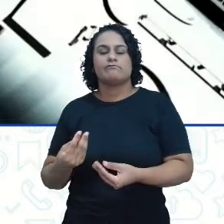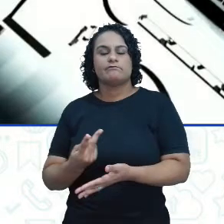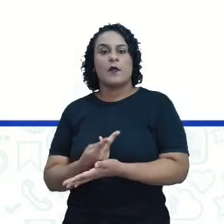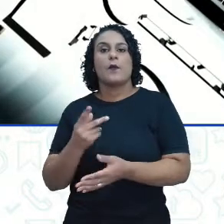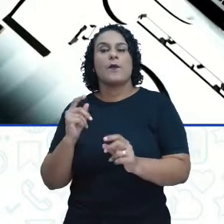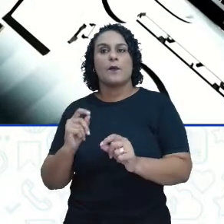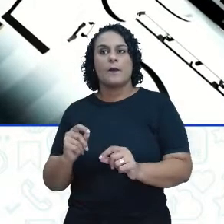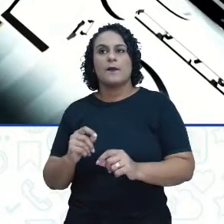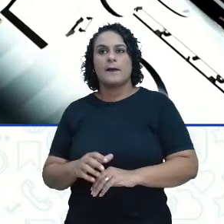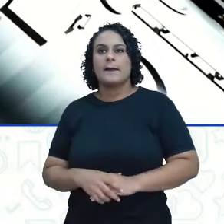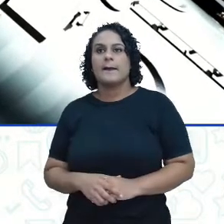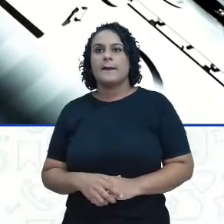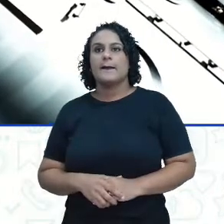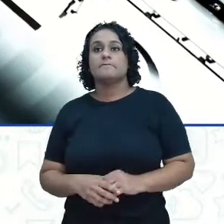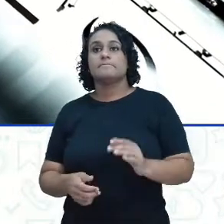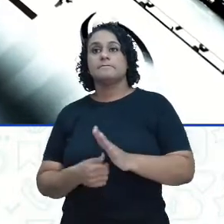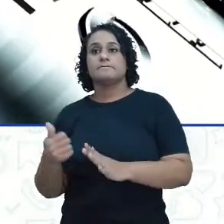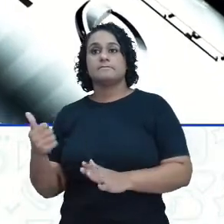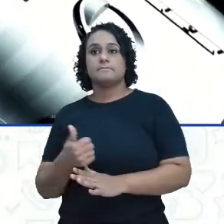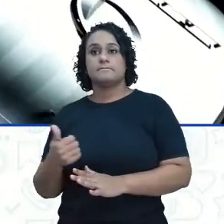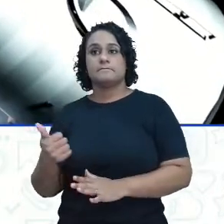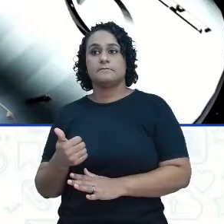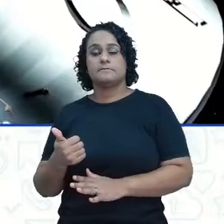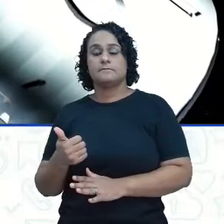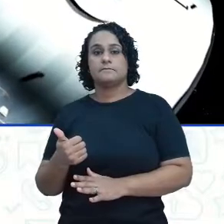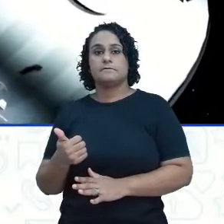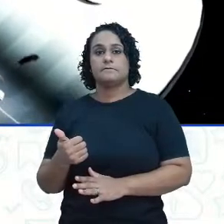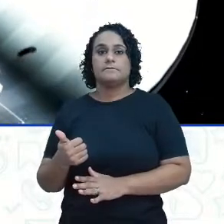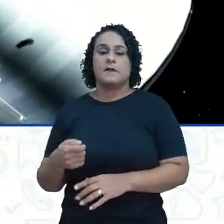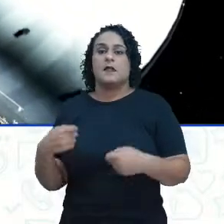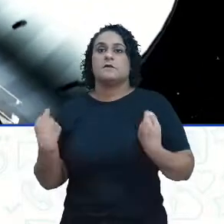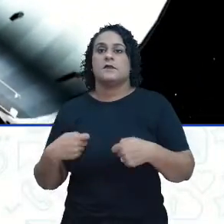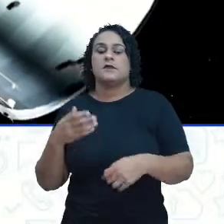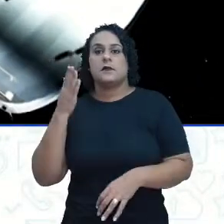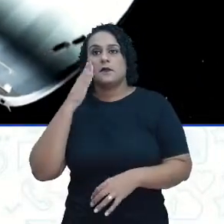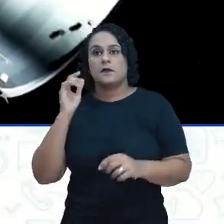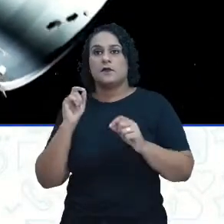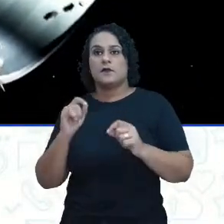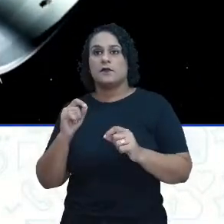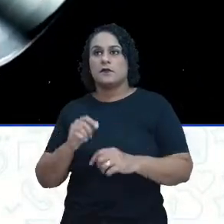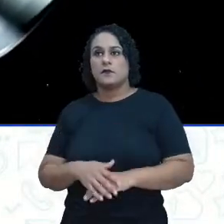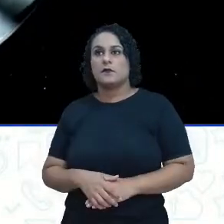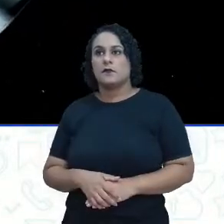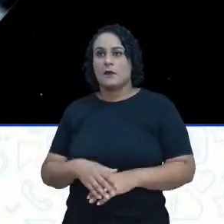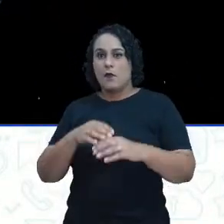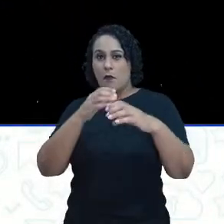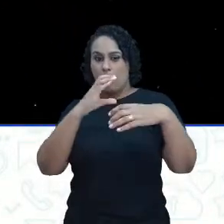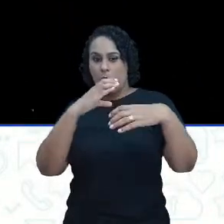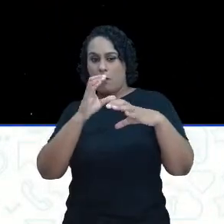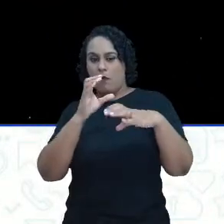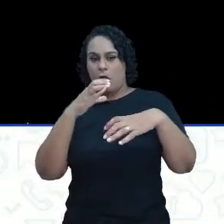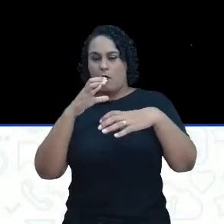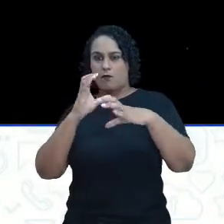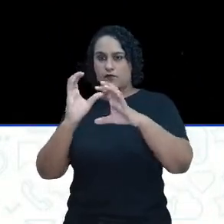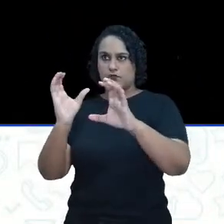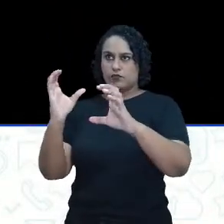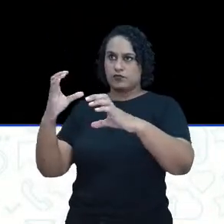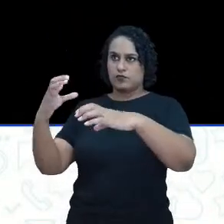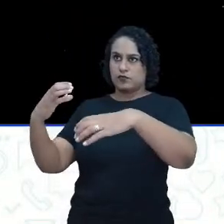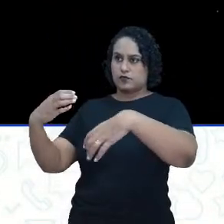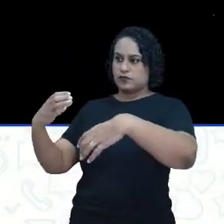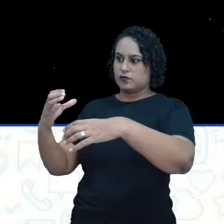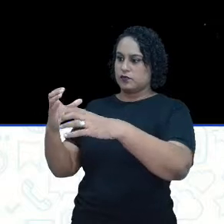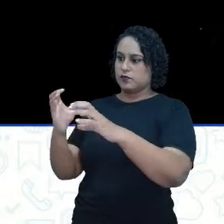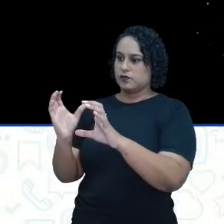calendário. Primeira coisa que a gente tem que entender, gente, olha aí, tem um telescópio em órbita. O que é isso